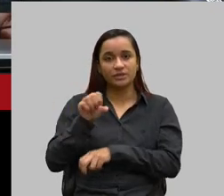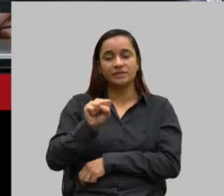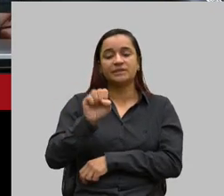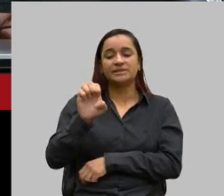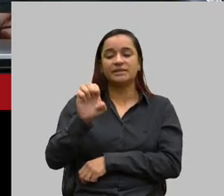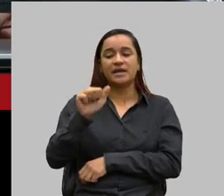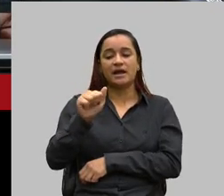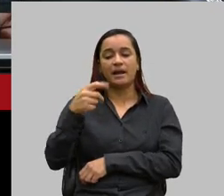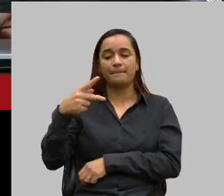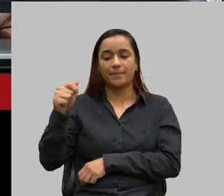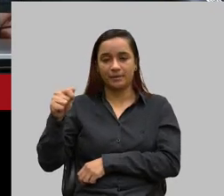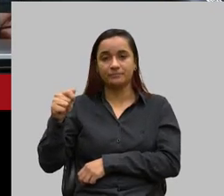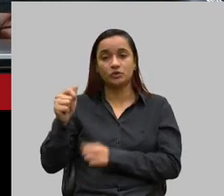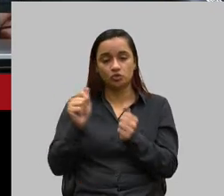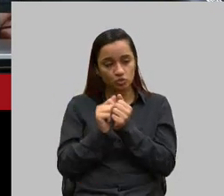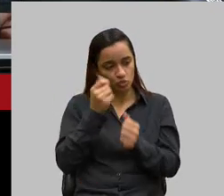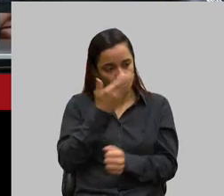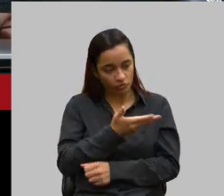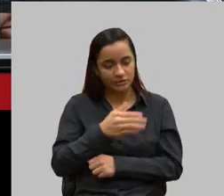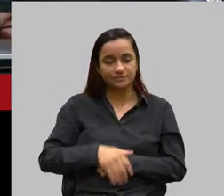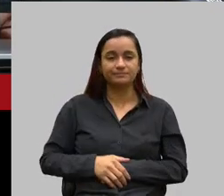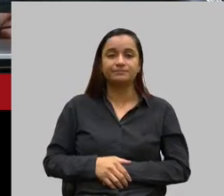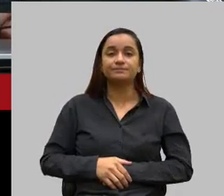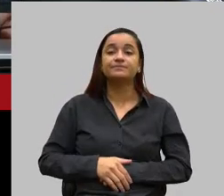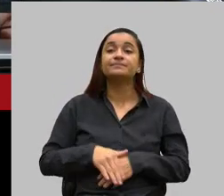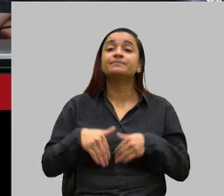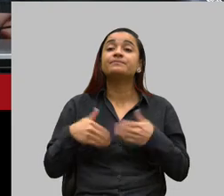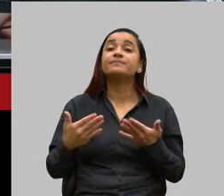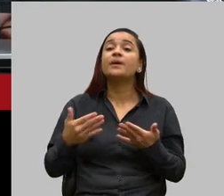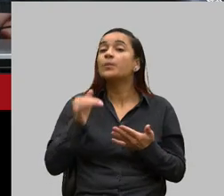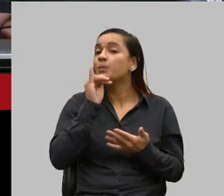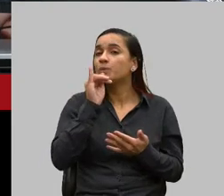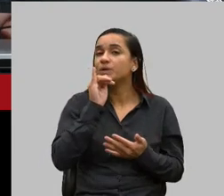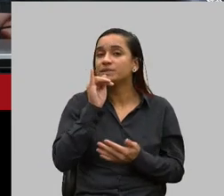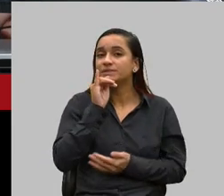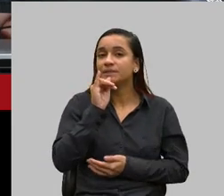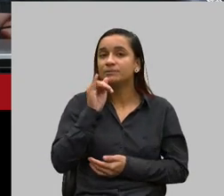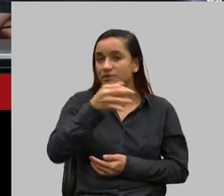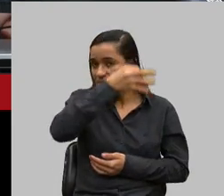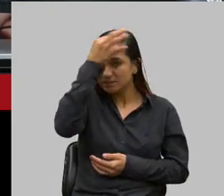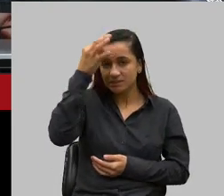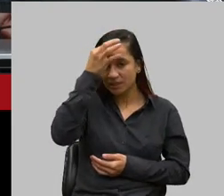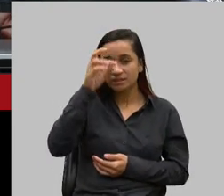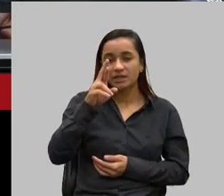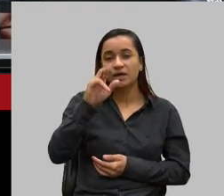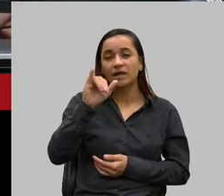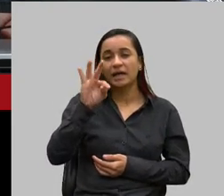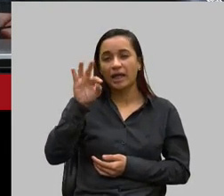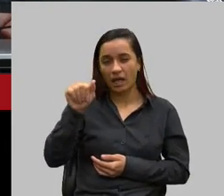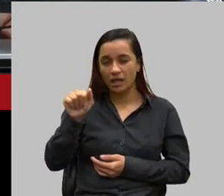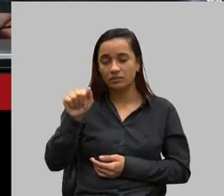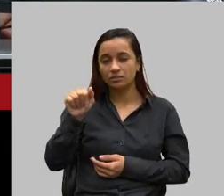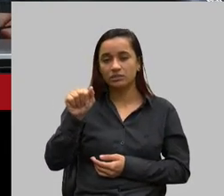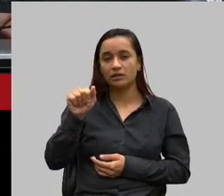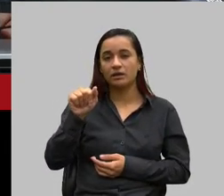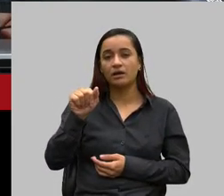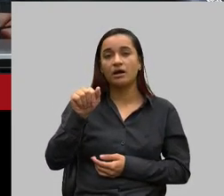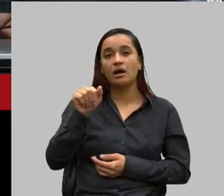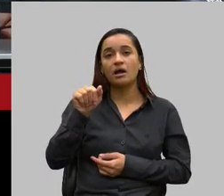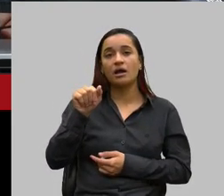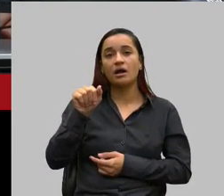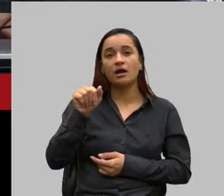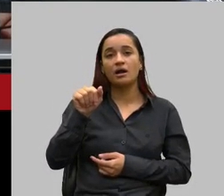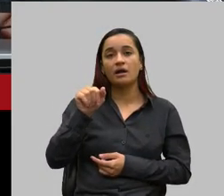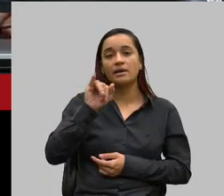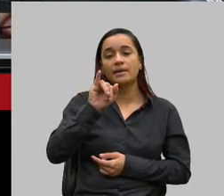e com você e cito sempre o exemplo Santa Rita do ibit poca Deputado Gil uma cidade pequena Santa Rita do